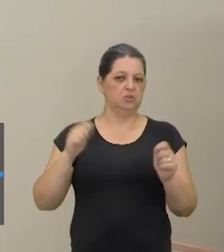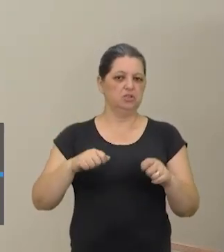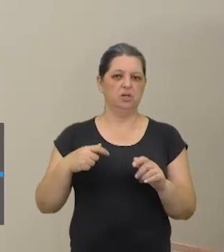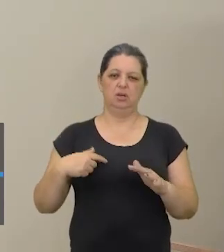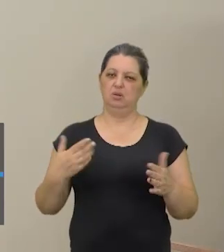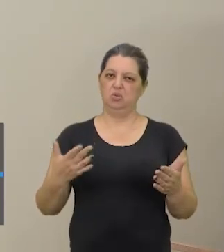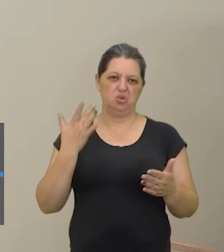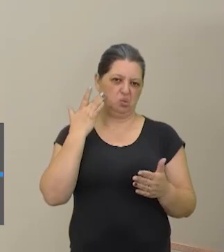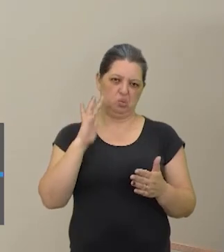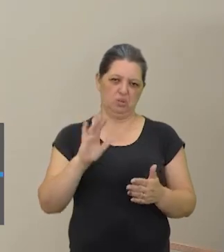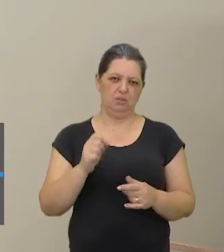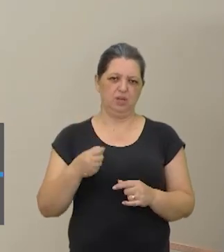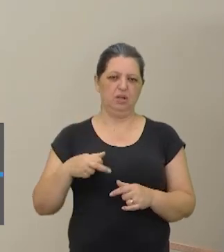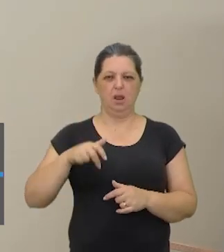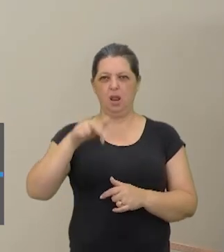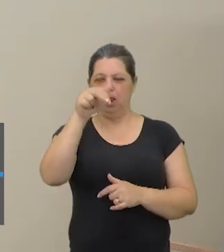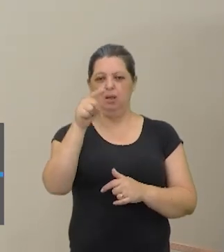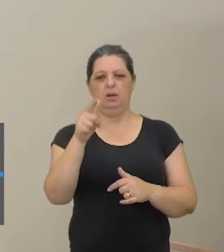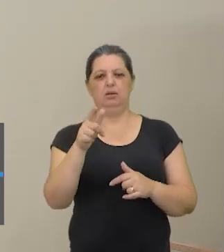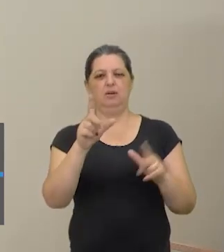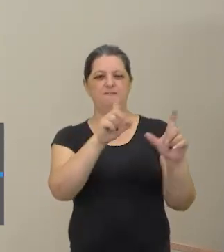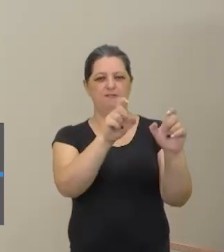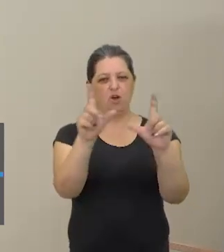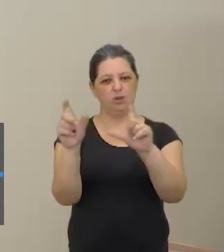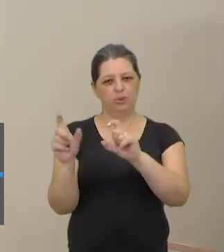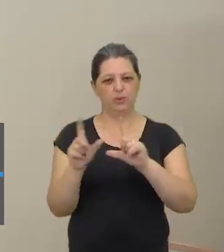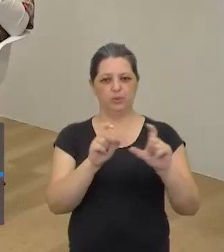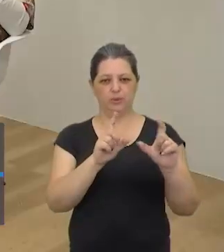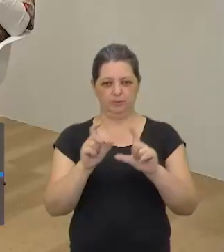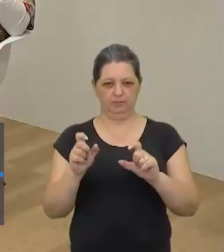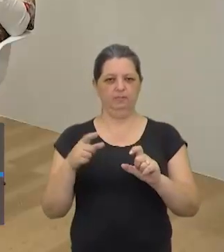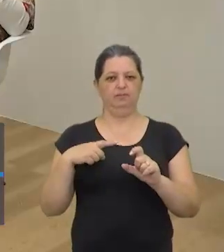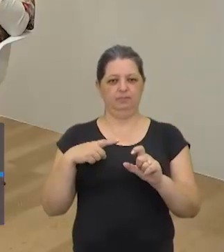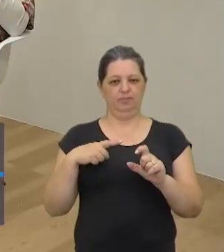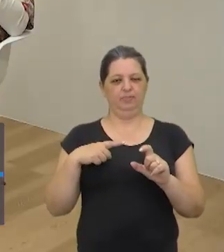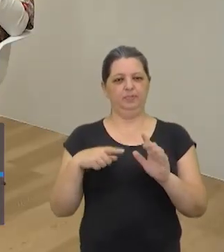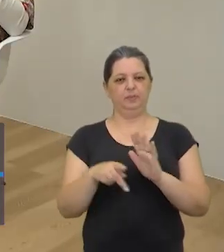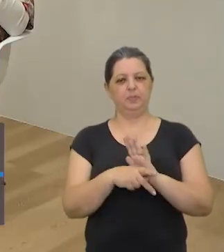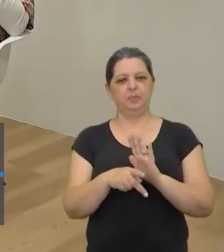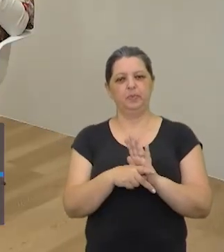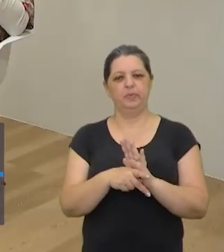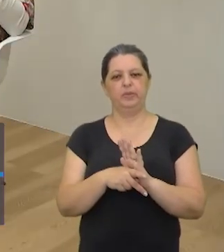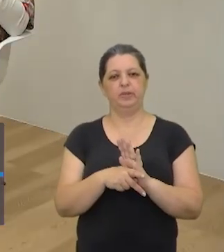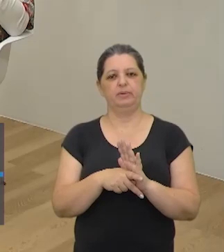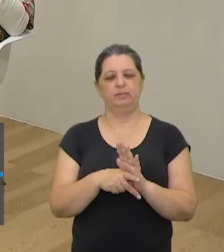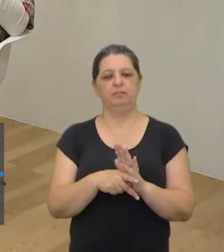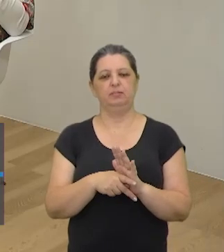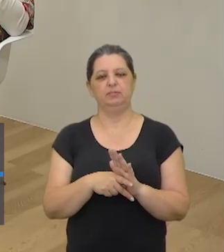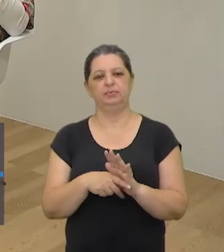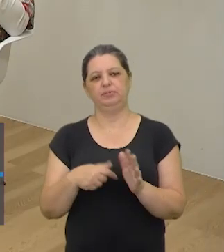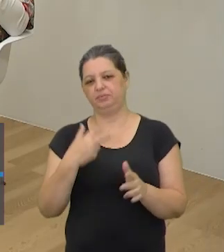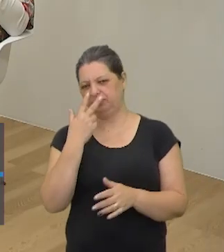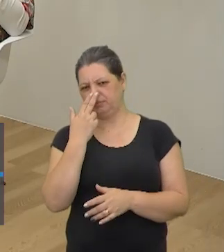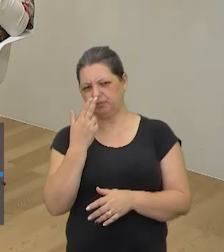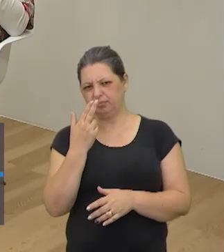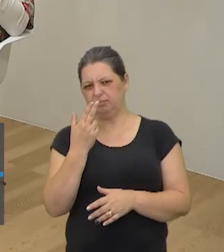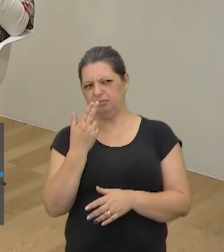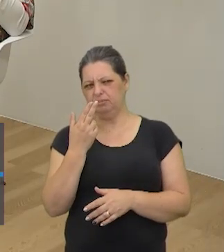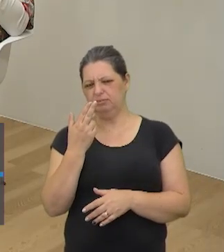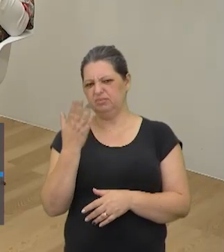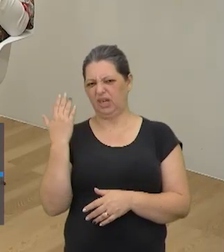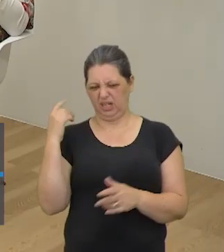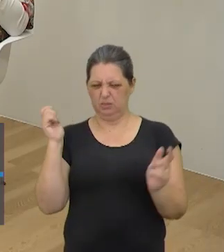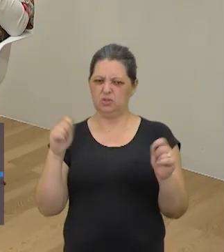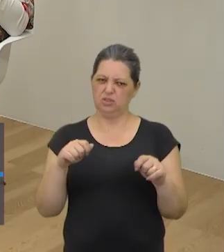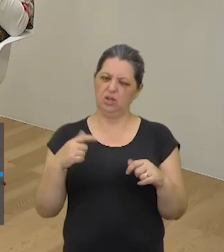Aí eu tenho bastante foto, assim, de criança Em cima do monumento. do pendurada Bexeira. no monumento. Acho que não pode mais. Antigamente, né, quando a